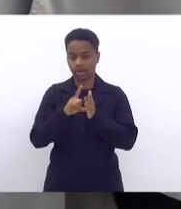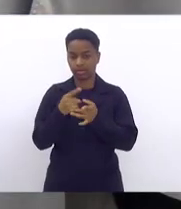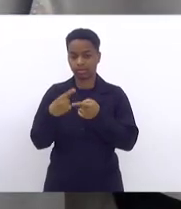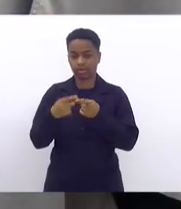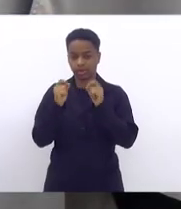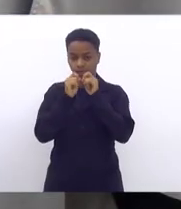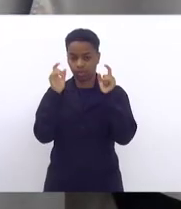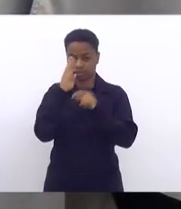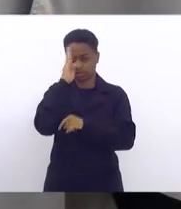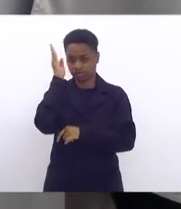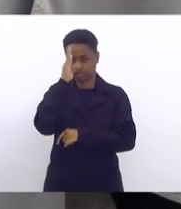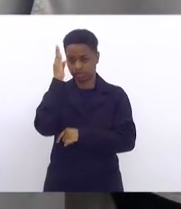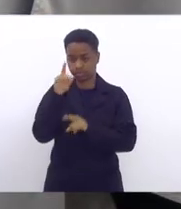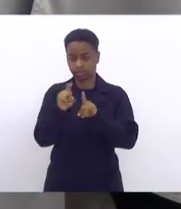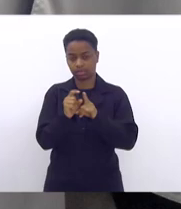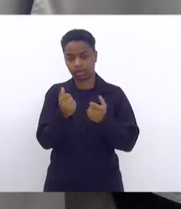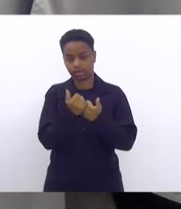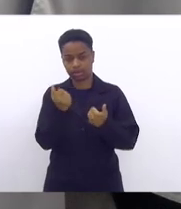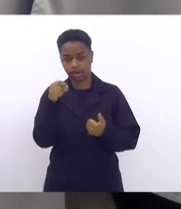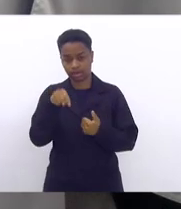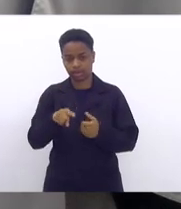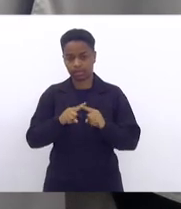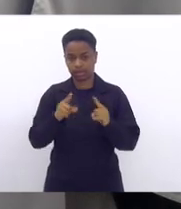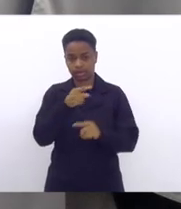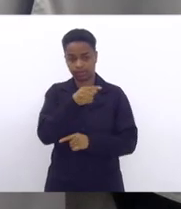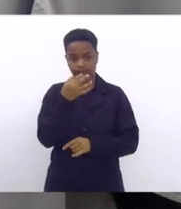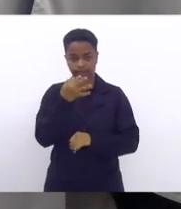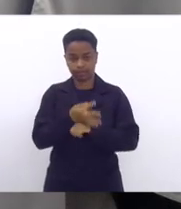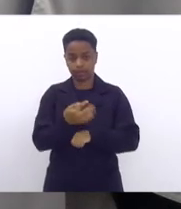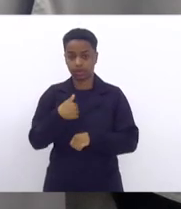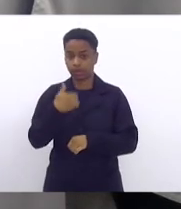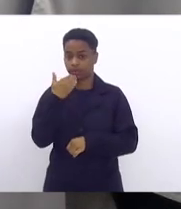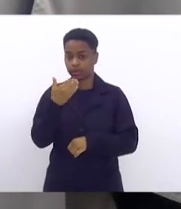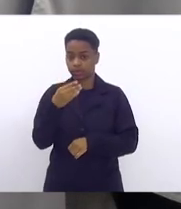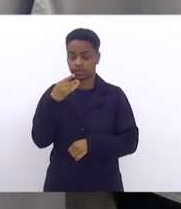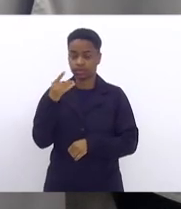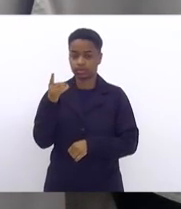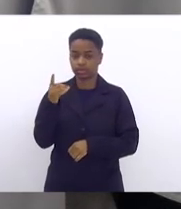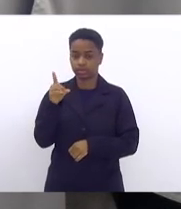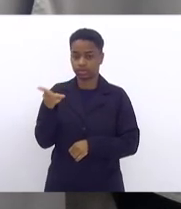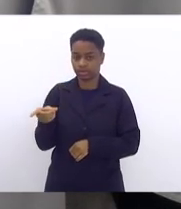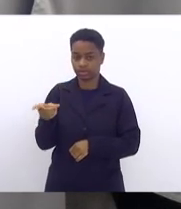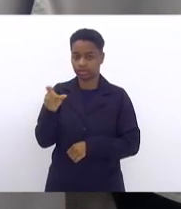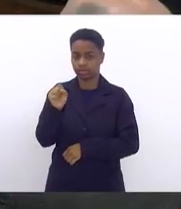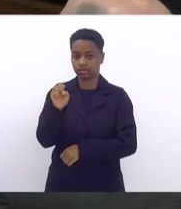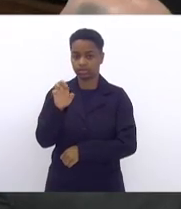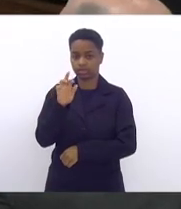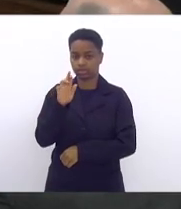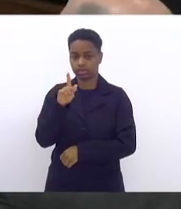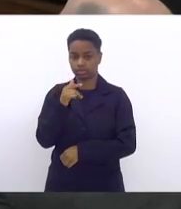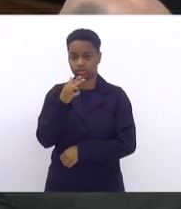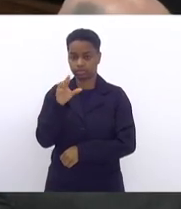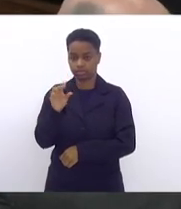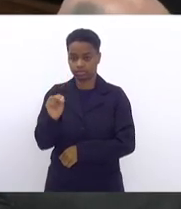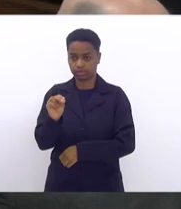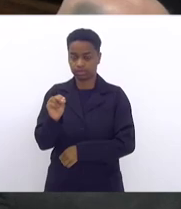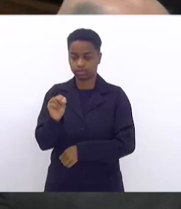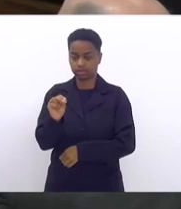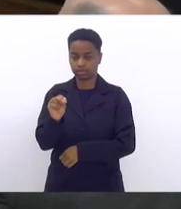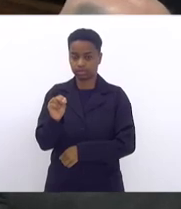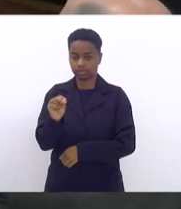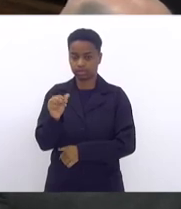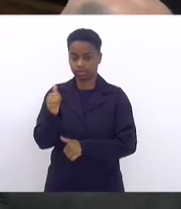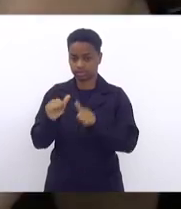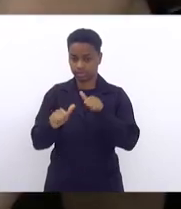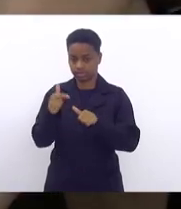não está bem, a assessoria está aqui, mas ele não veio. Eu vou pedir ao doutor Serginho que faça uma reconsideração.